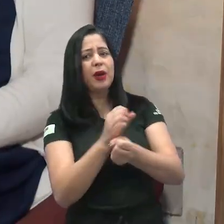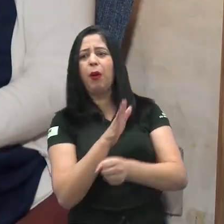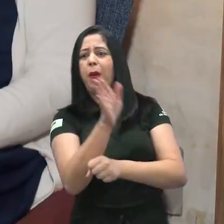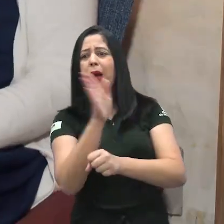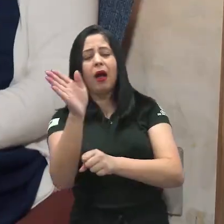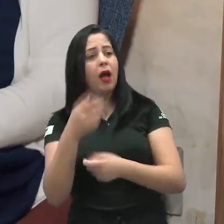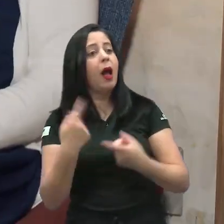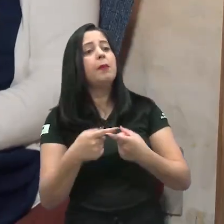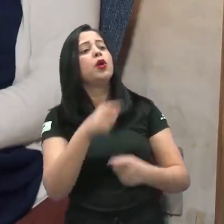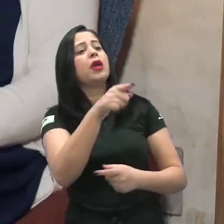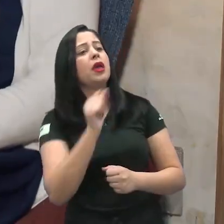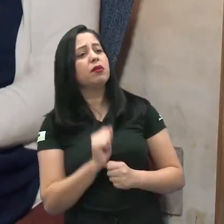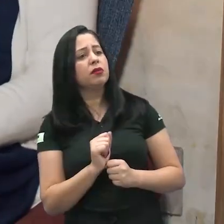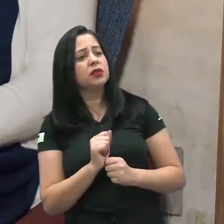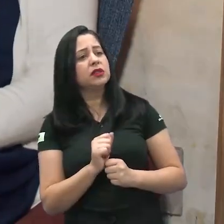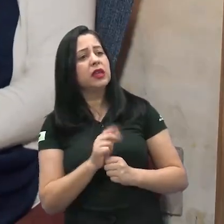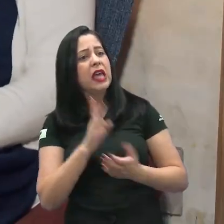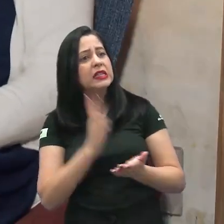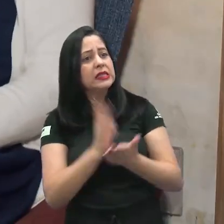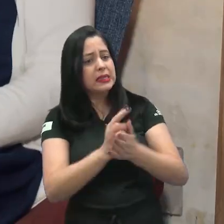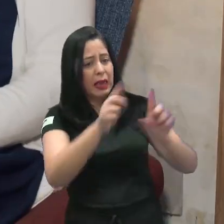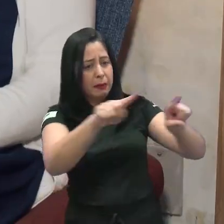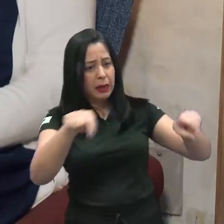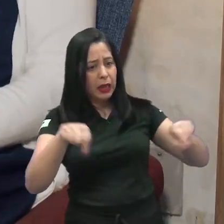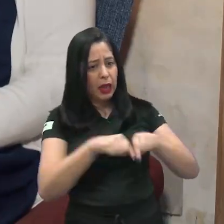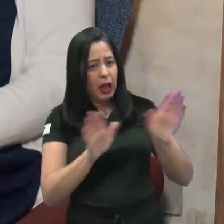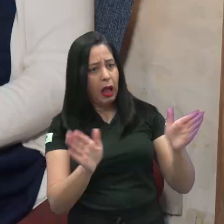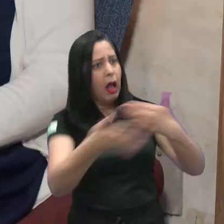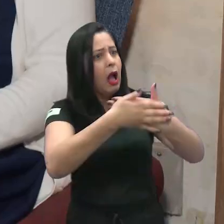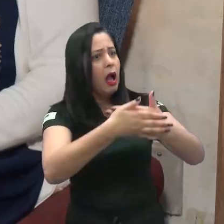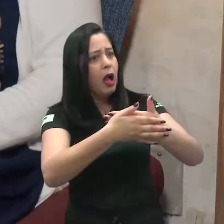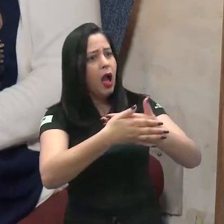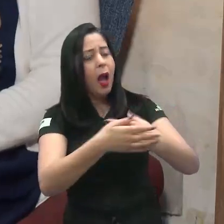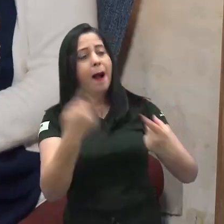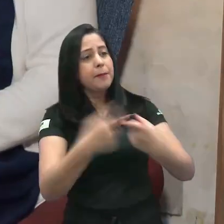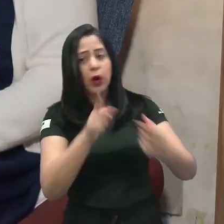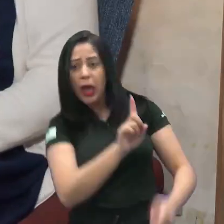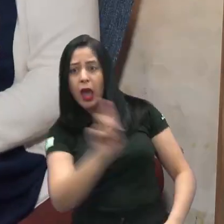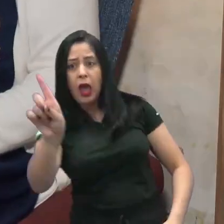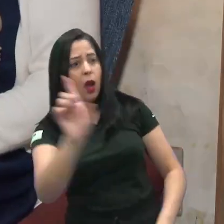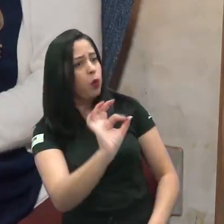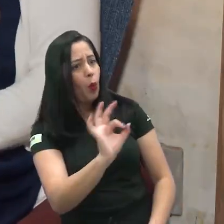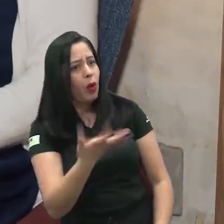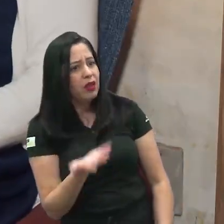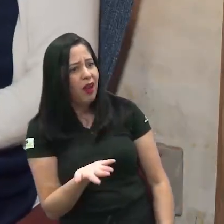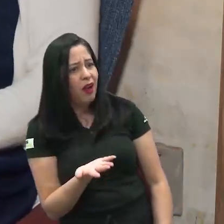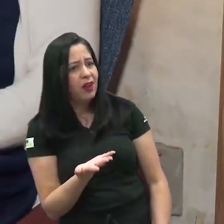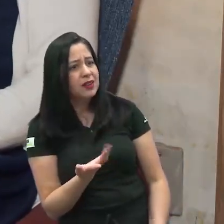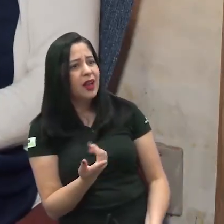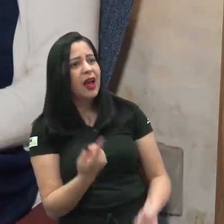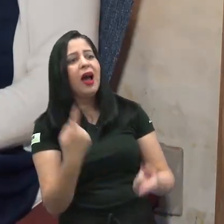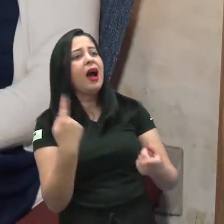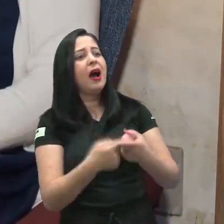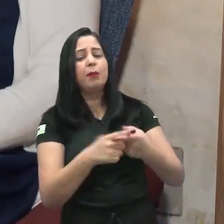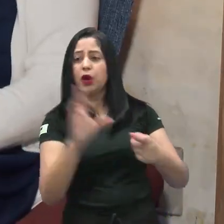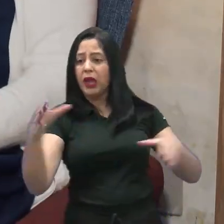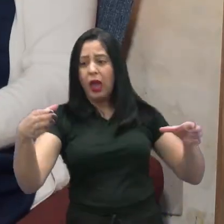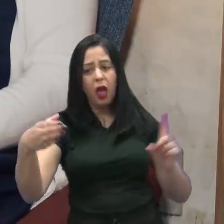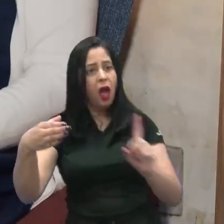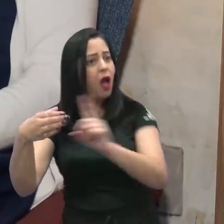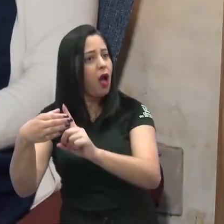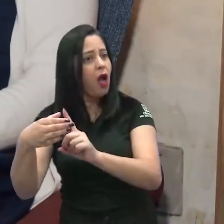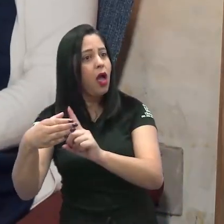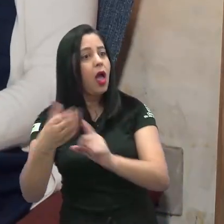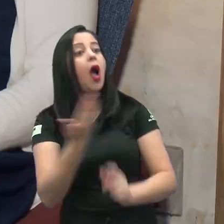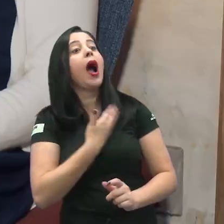Por que você está tão dentro desse quarto? Por que você não sai daí? Por que você não convive mais com a gente? Cadê